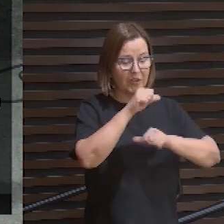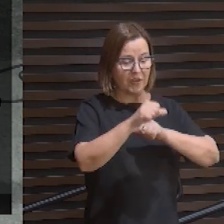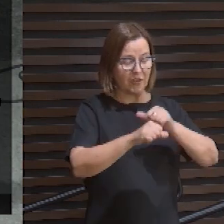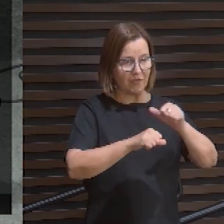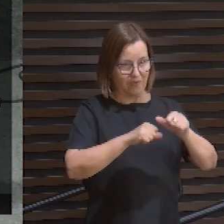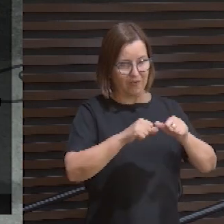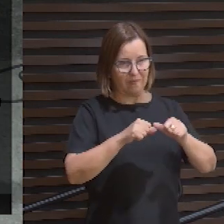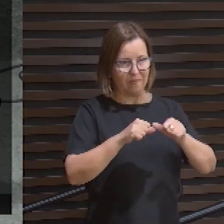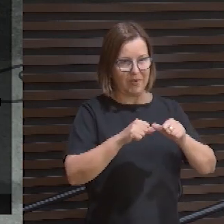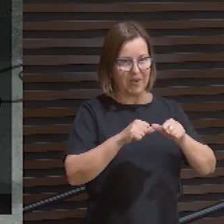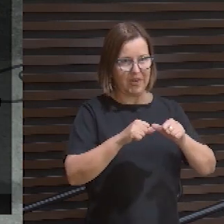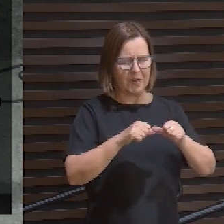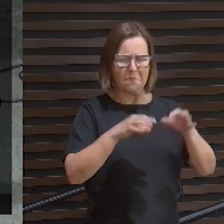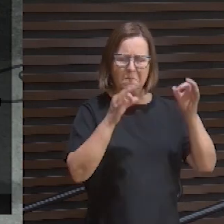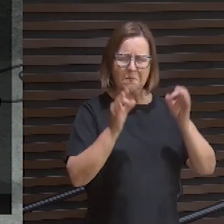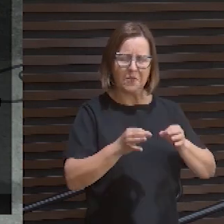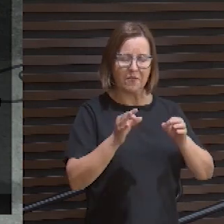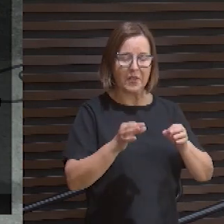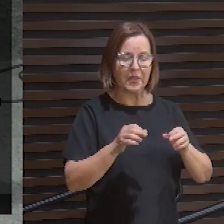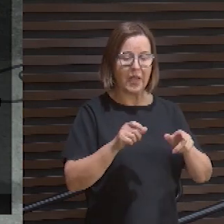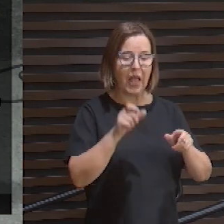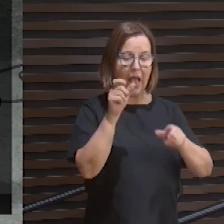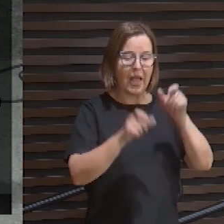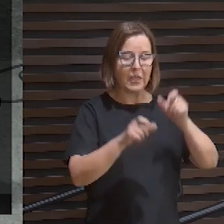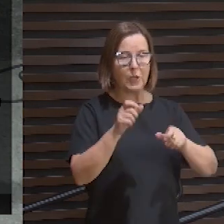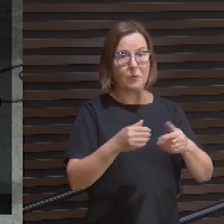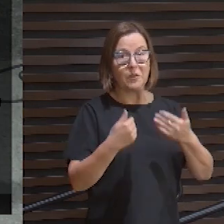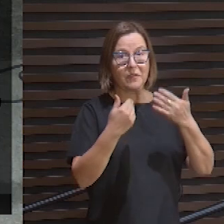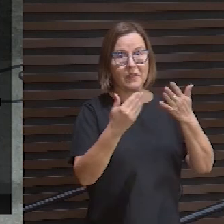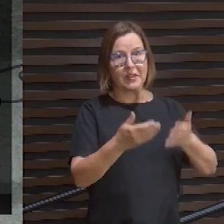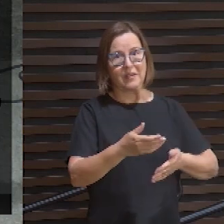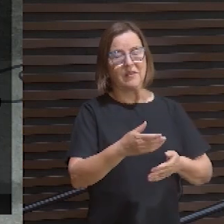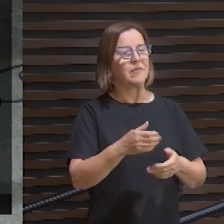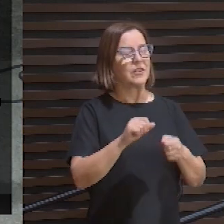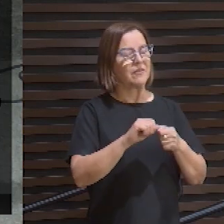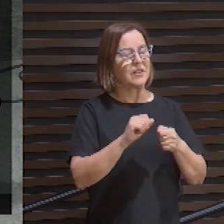com os mesmos sacrifícios que de ano após ano,